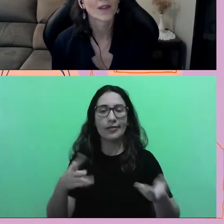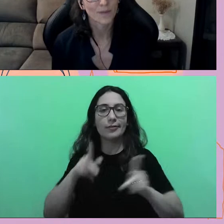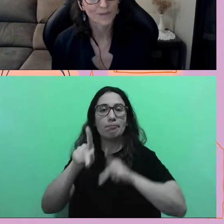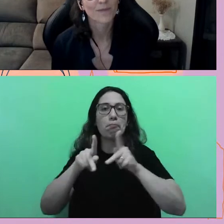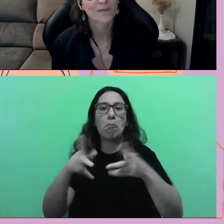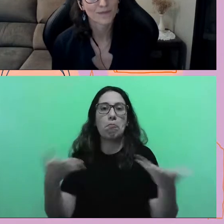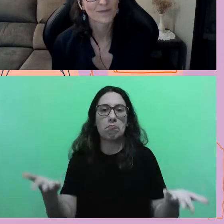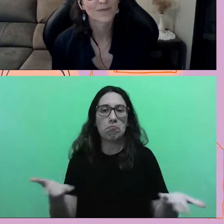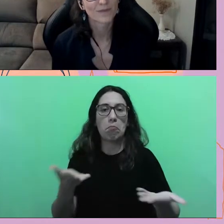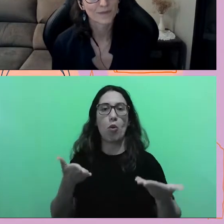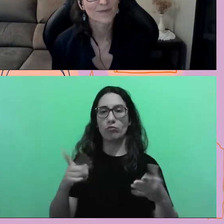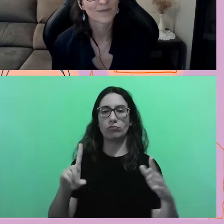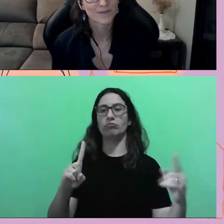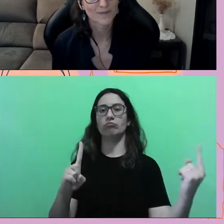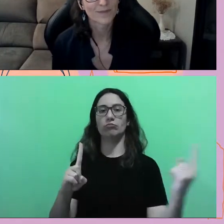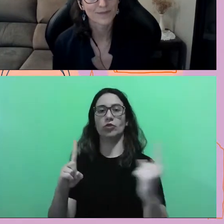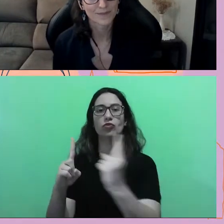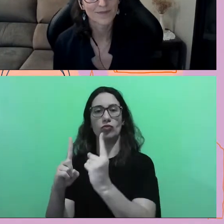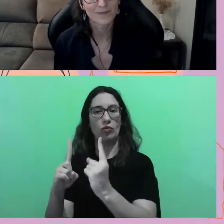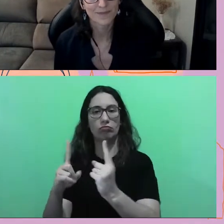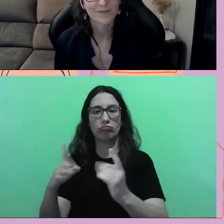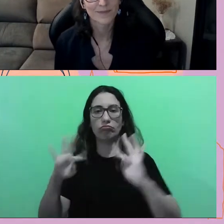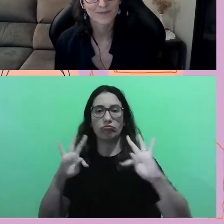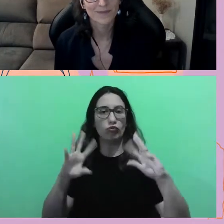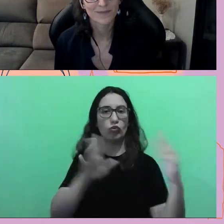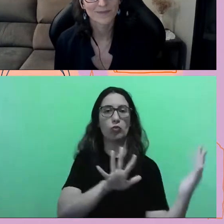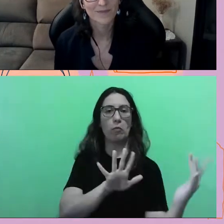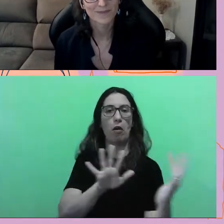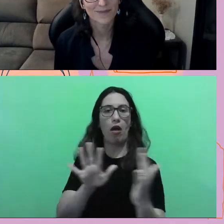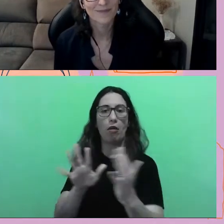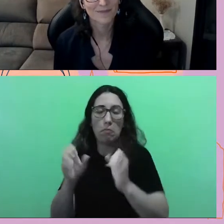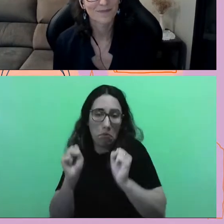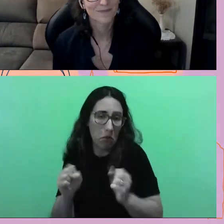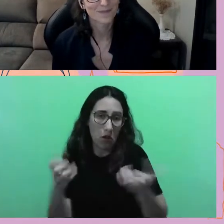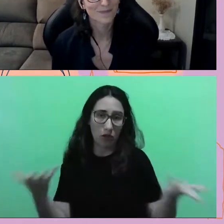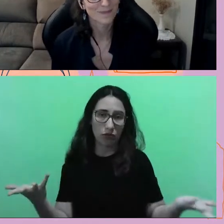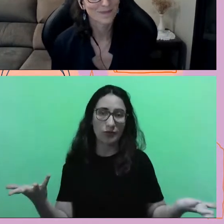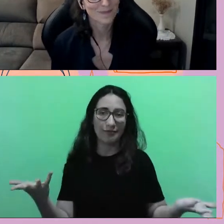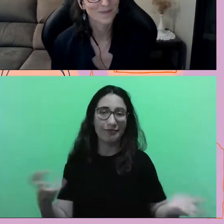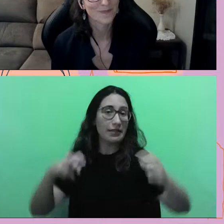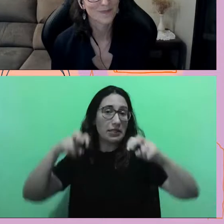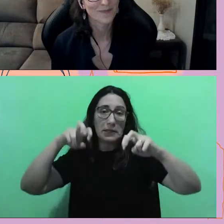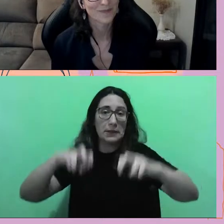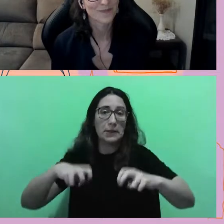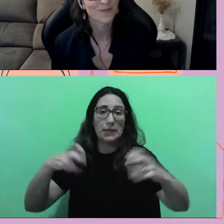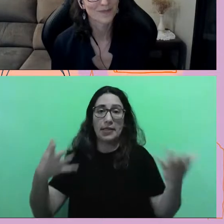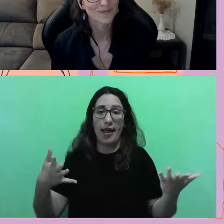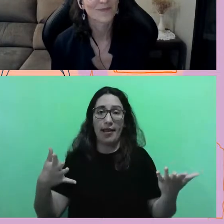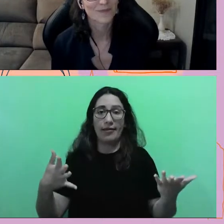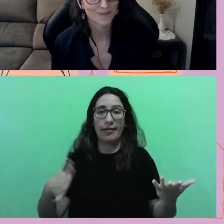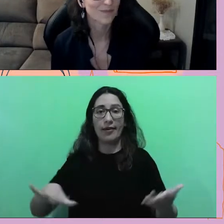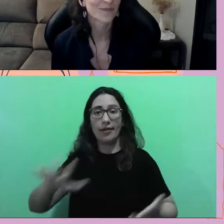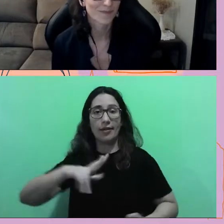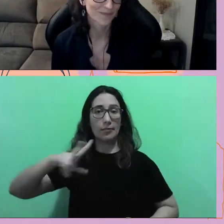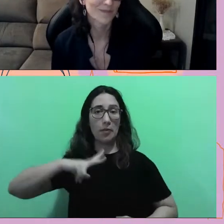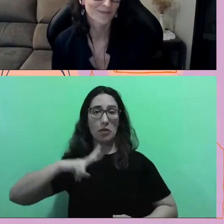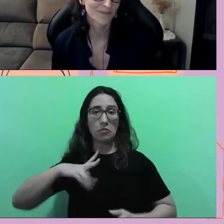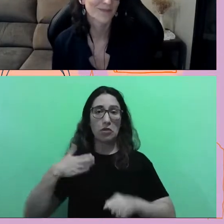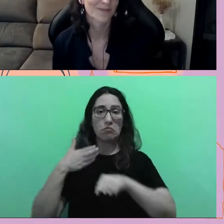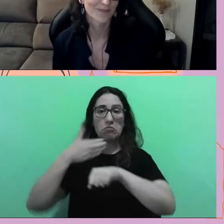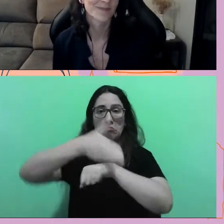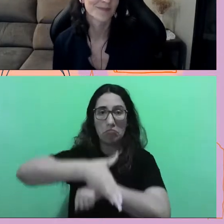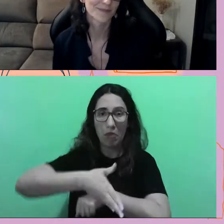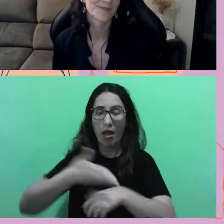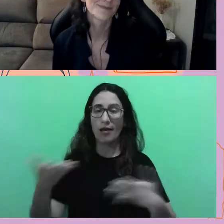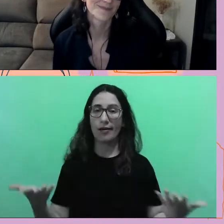né? Que pode vir alguém e simplesmente invadir o seu espaço, tirar a sua